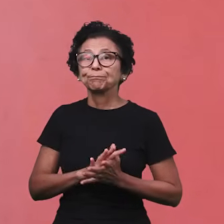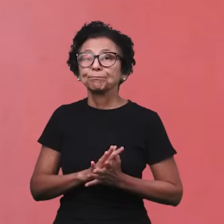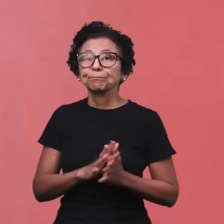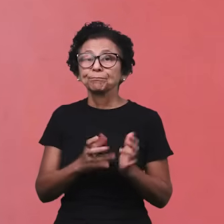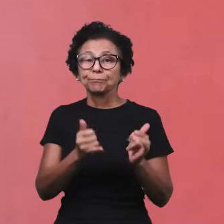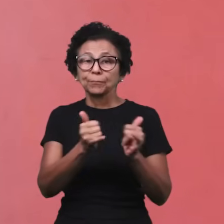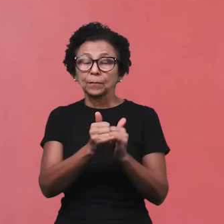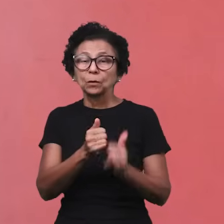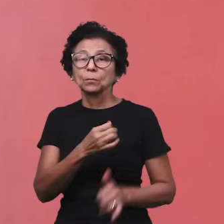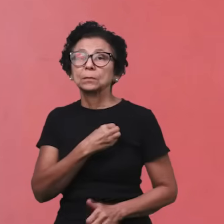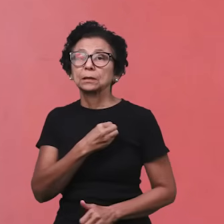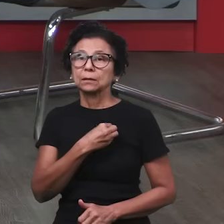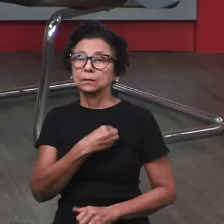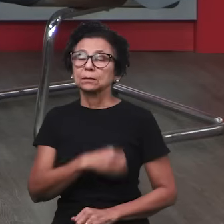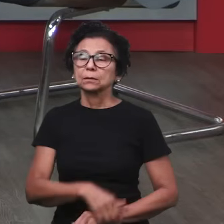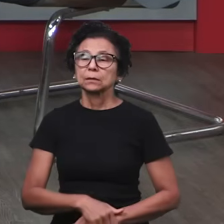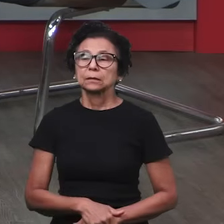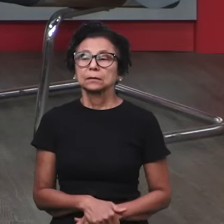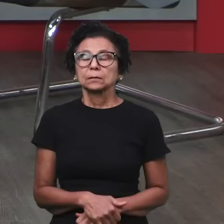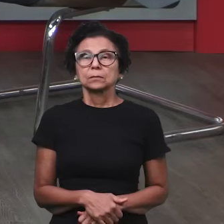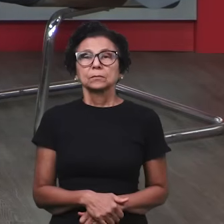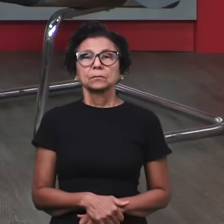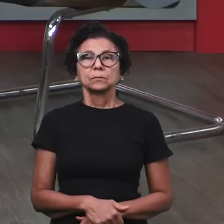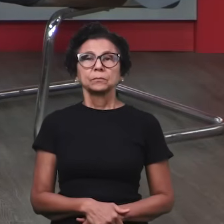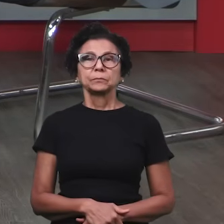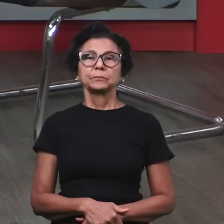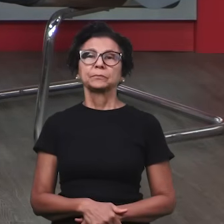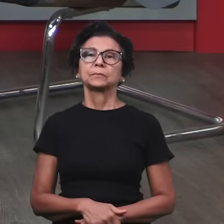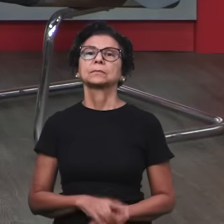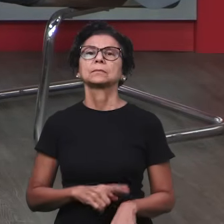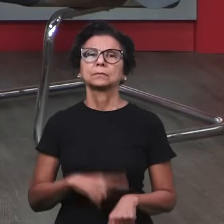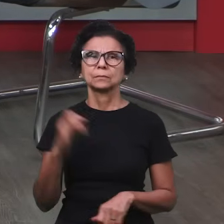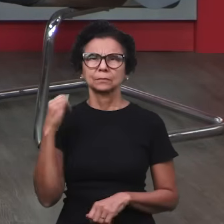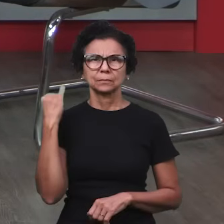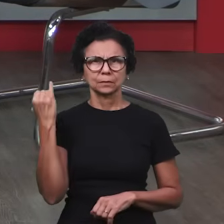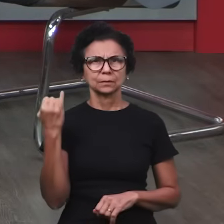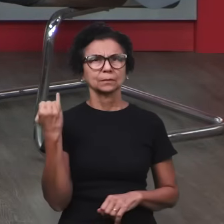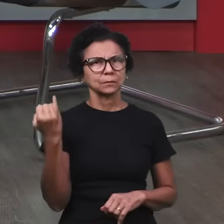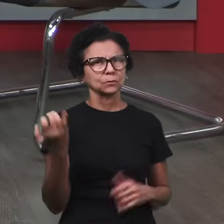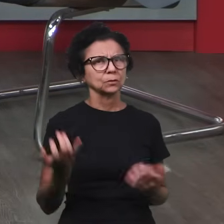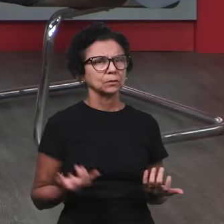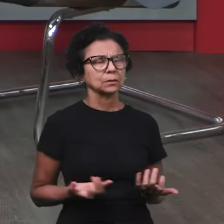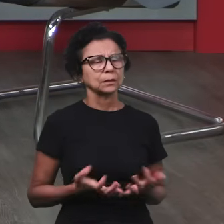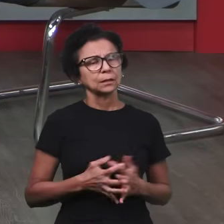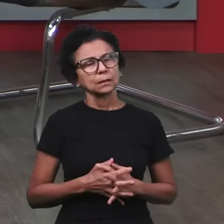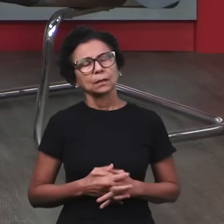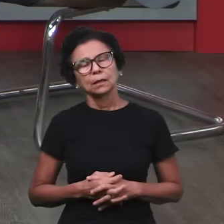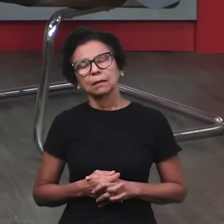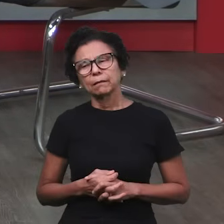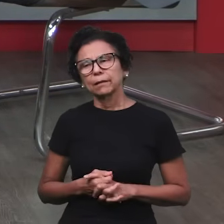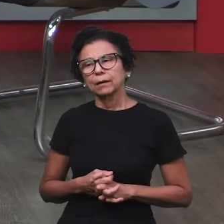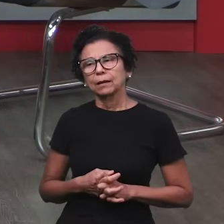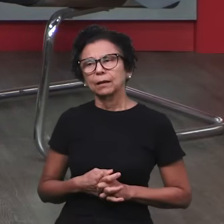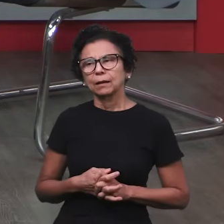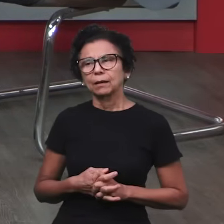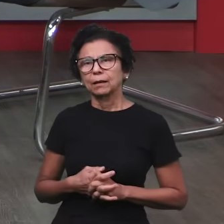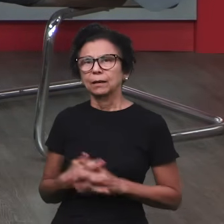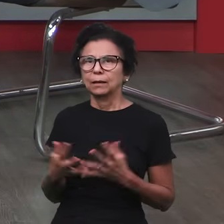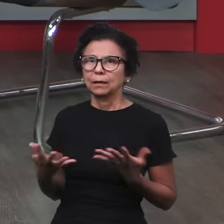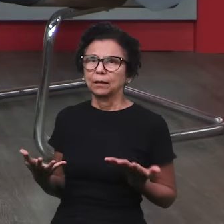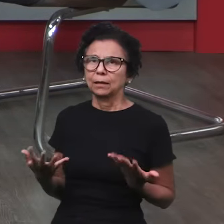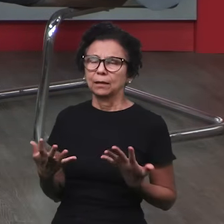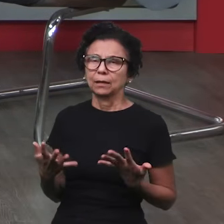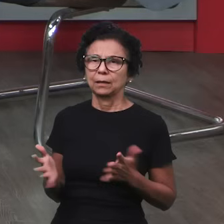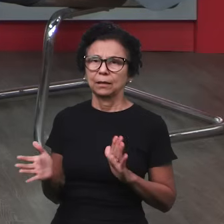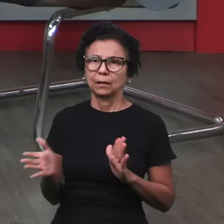maravilhosa. O momento aquele momento ali foi importante, e até porque, claro,